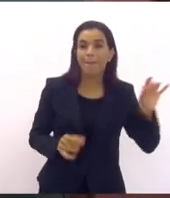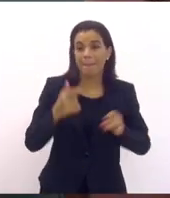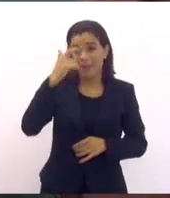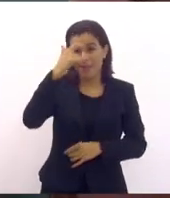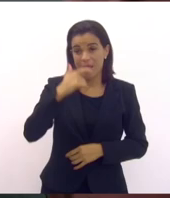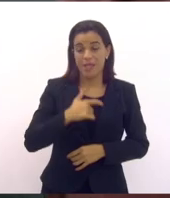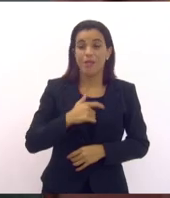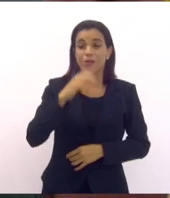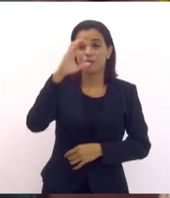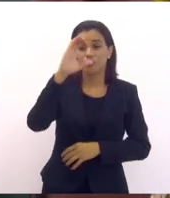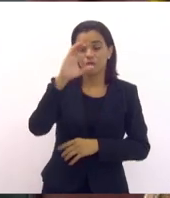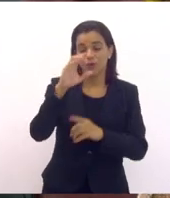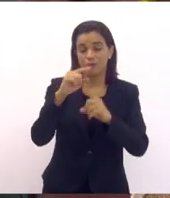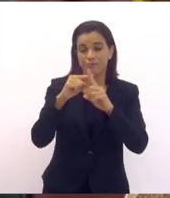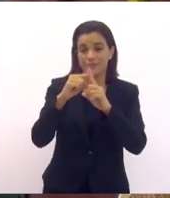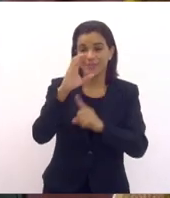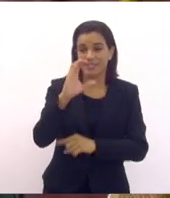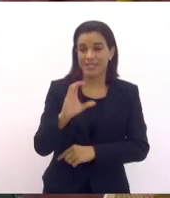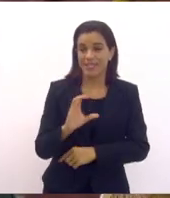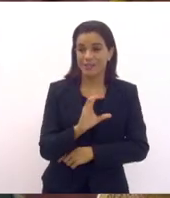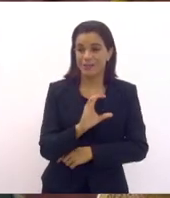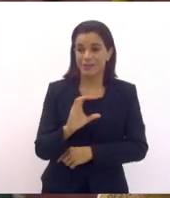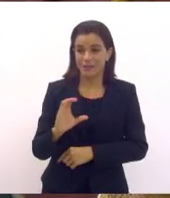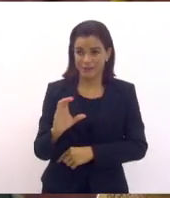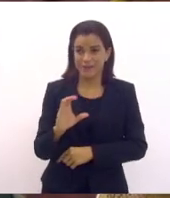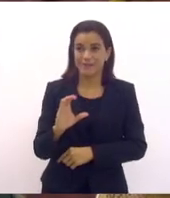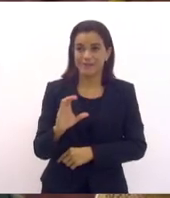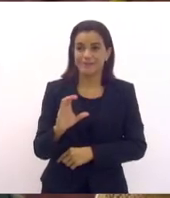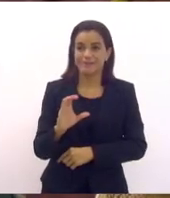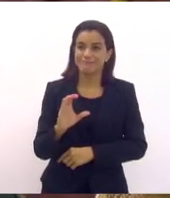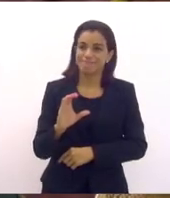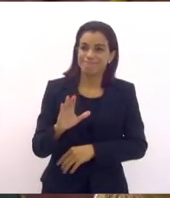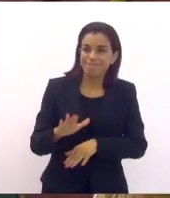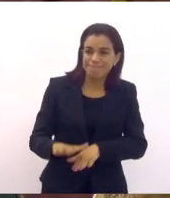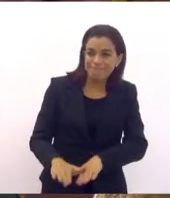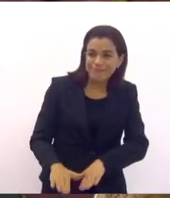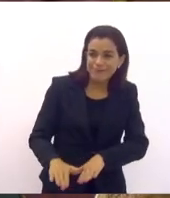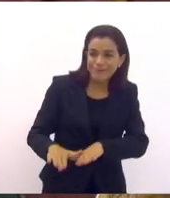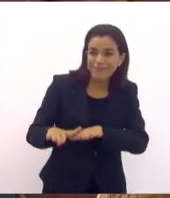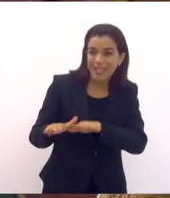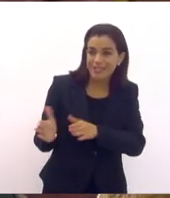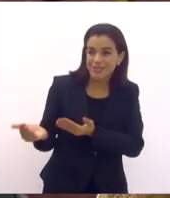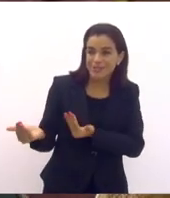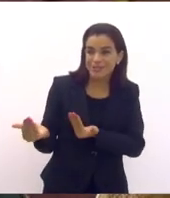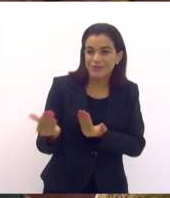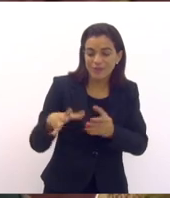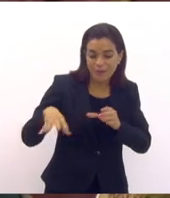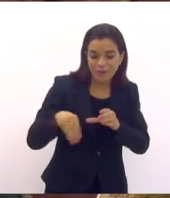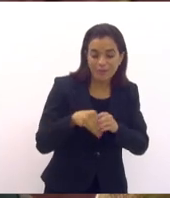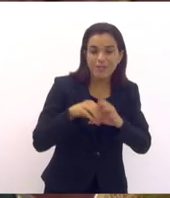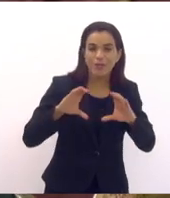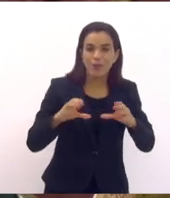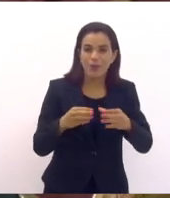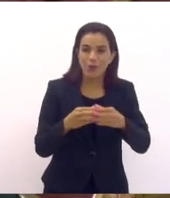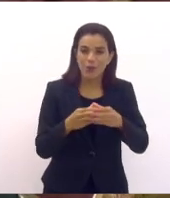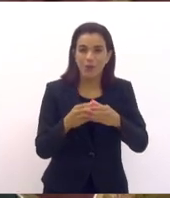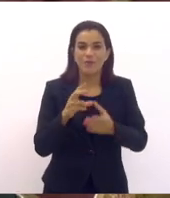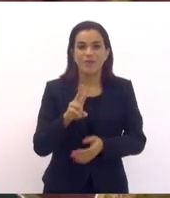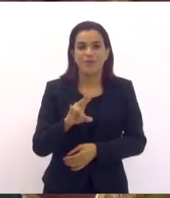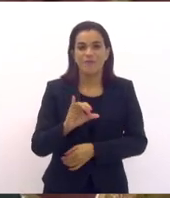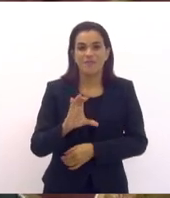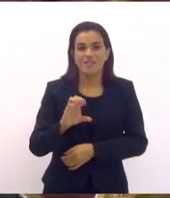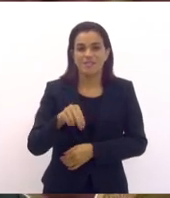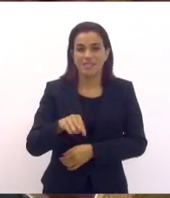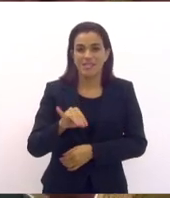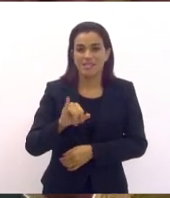católico e desde o desde a minha da minha juventude Participei de de grupo de Vicente inos